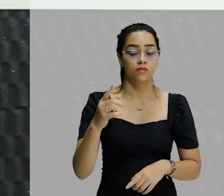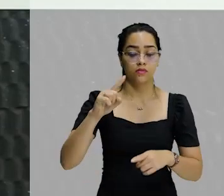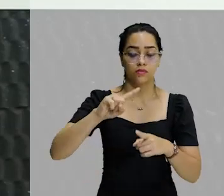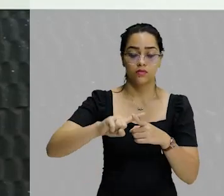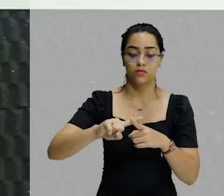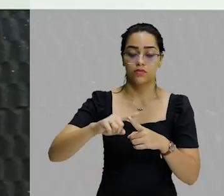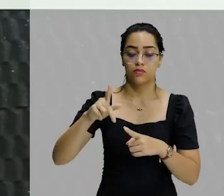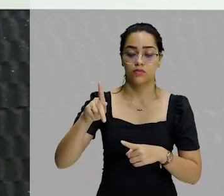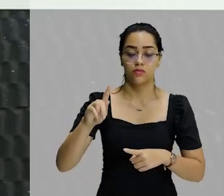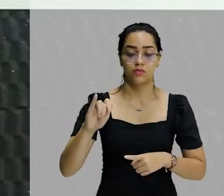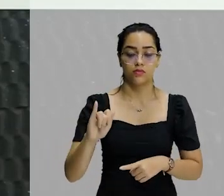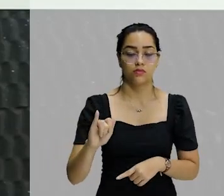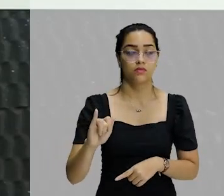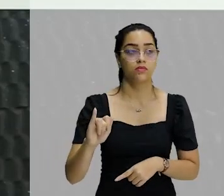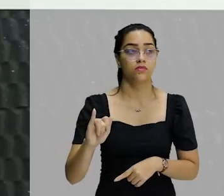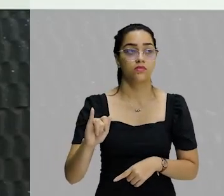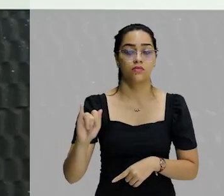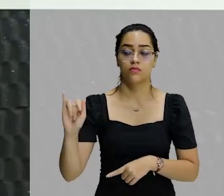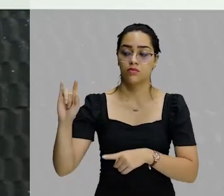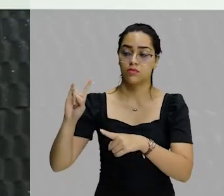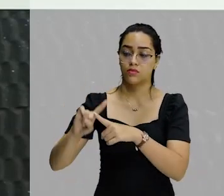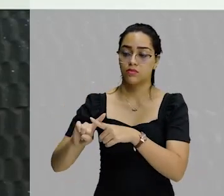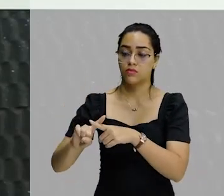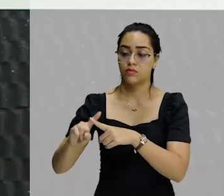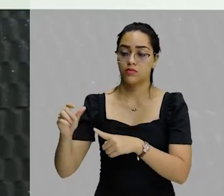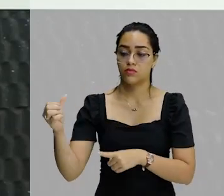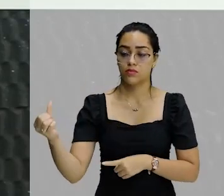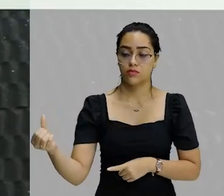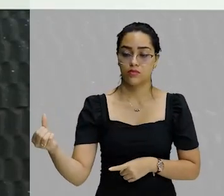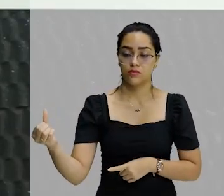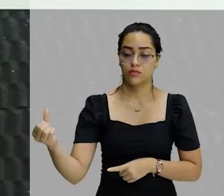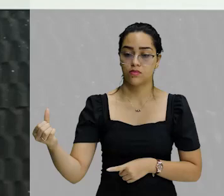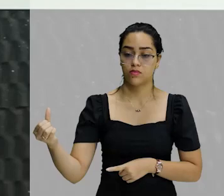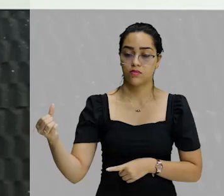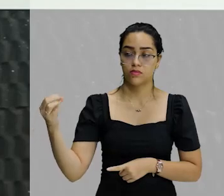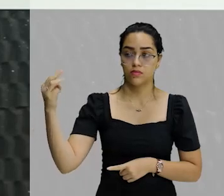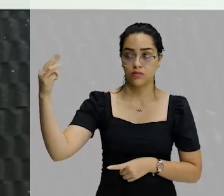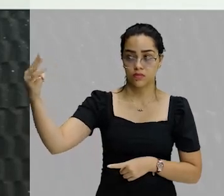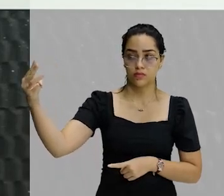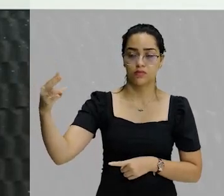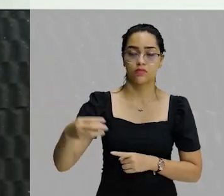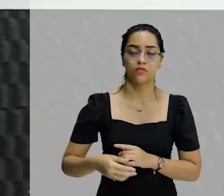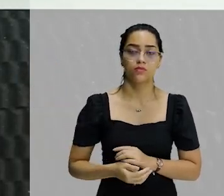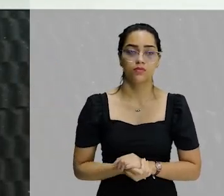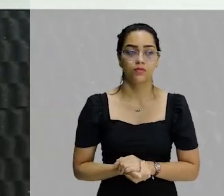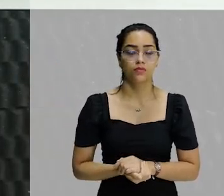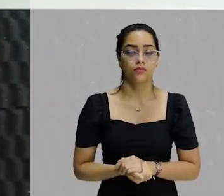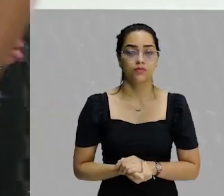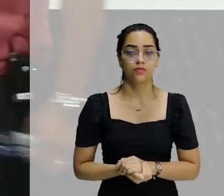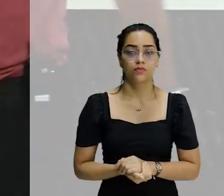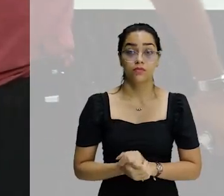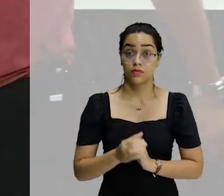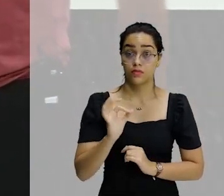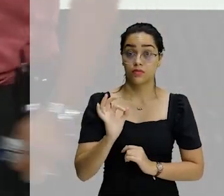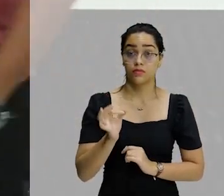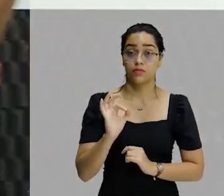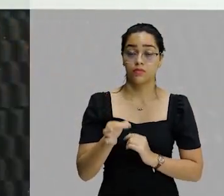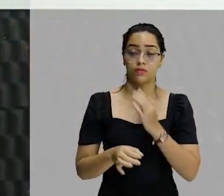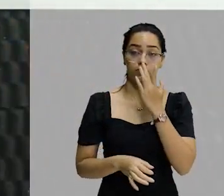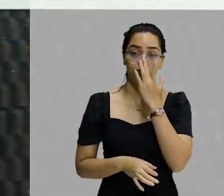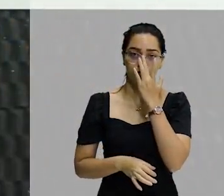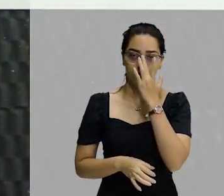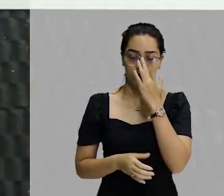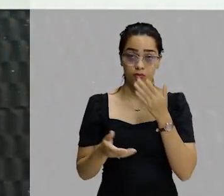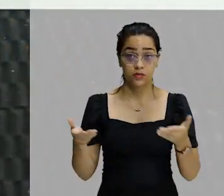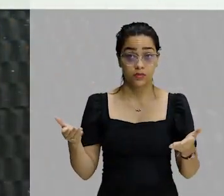multiplicado por π multiplicado por 6 elevado ao cubo. Ok? Então,